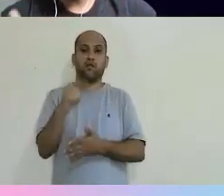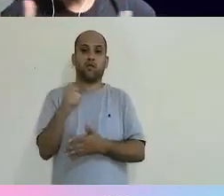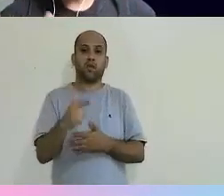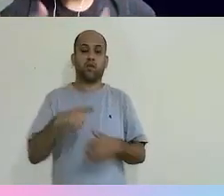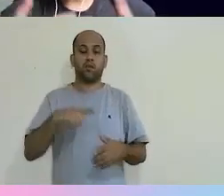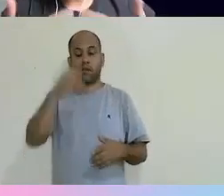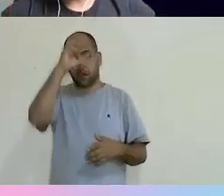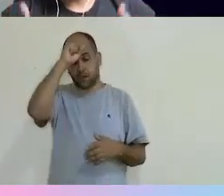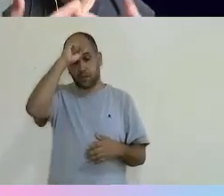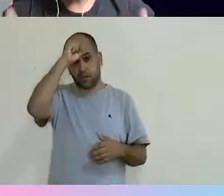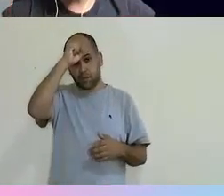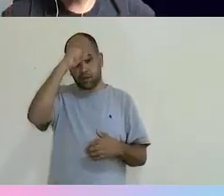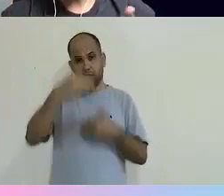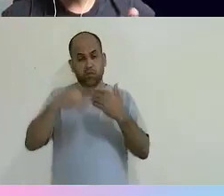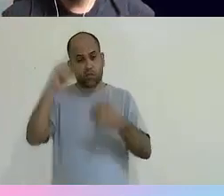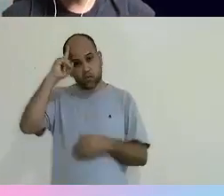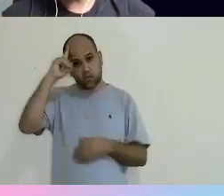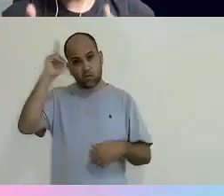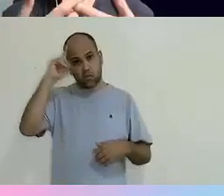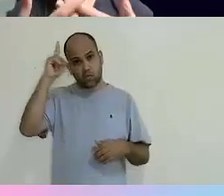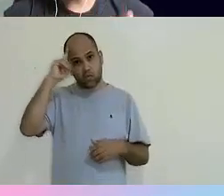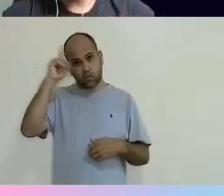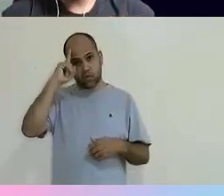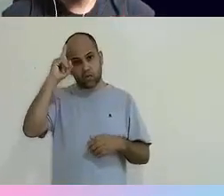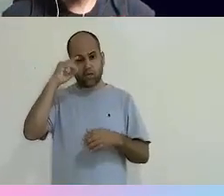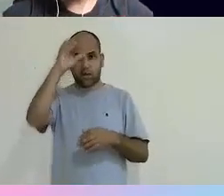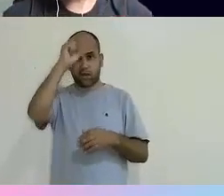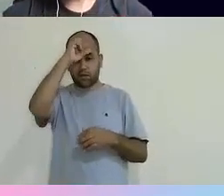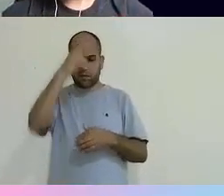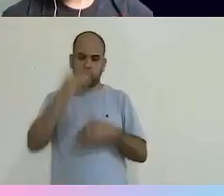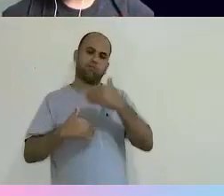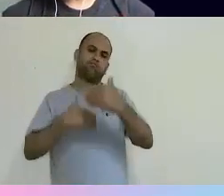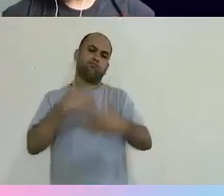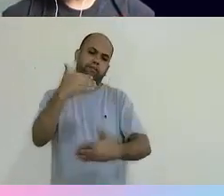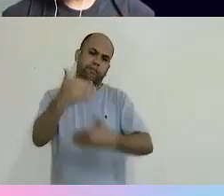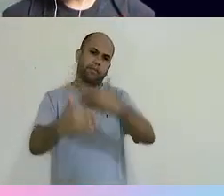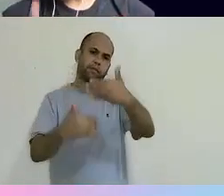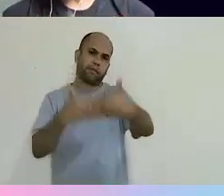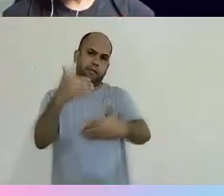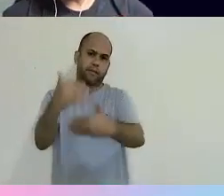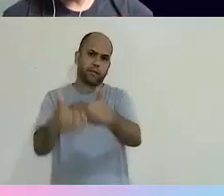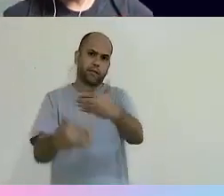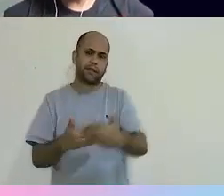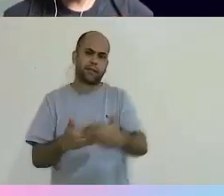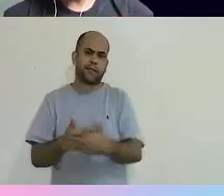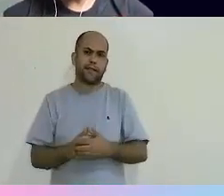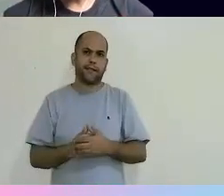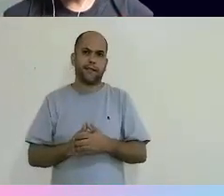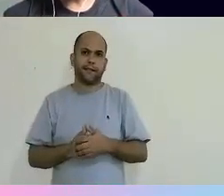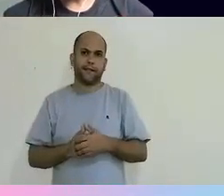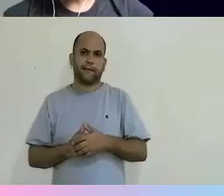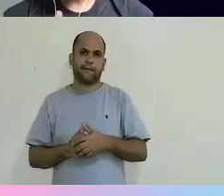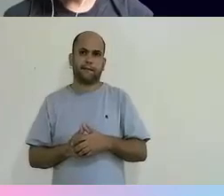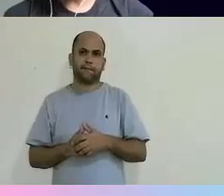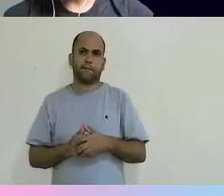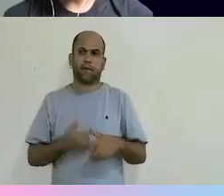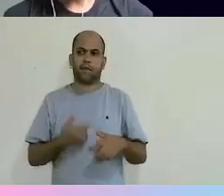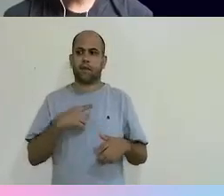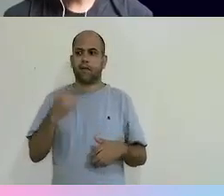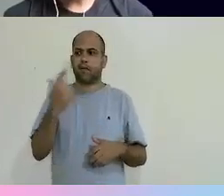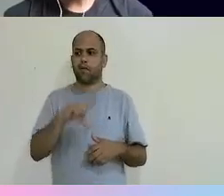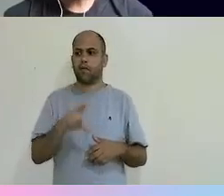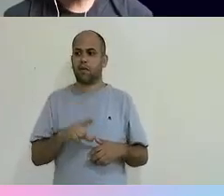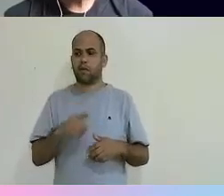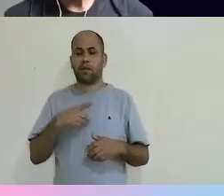aprendendo. Dia após dia você aprende, continua aprendendo, e aí até me lembra de uma outra frase, eu não vou